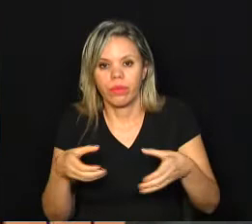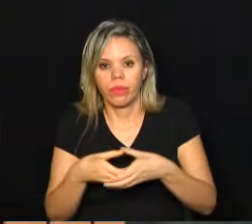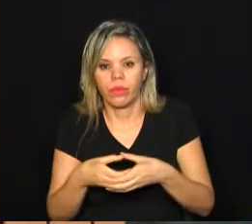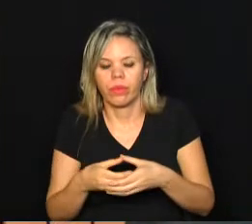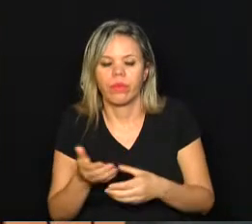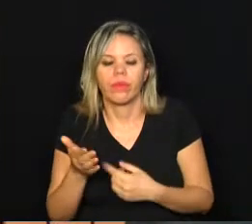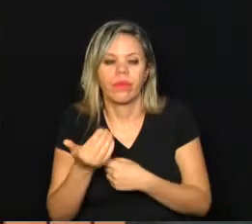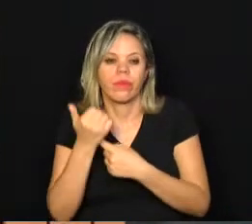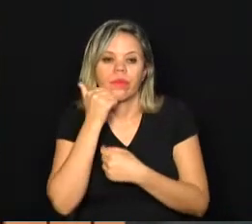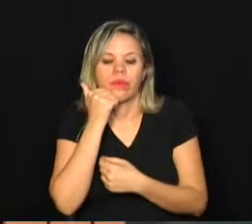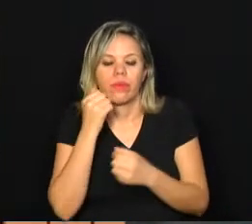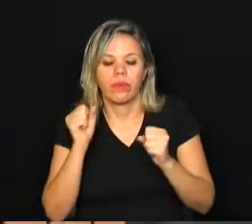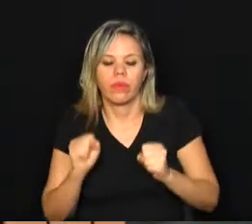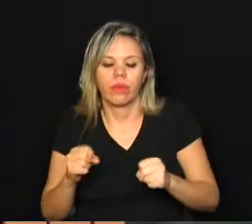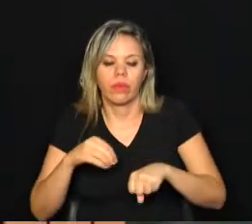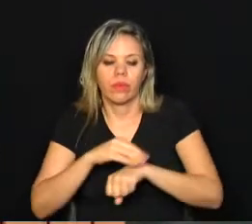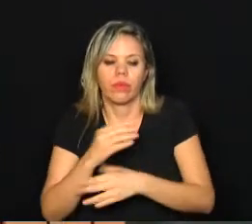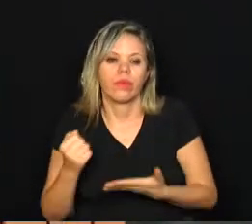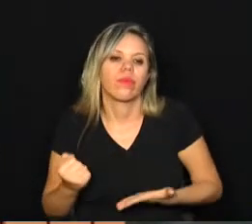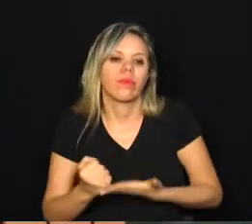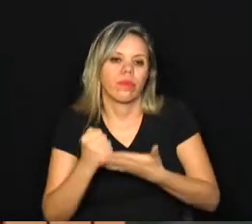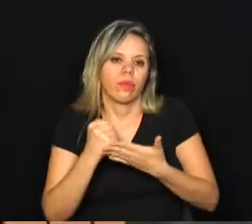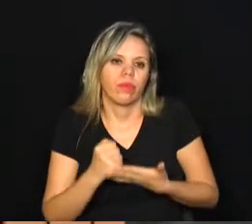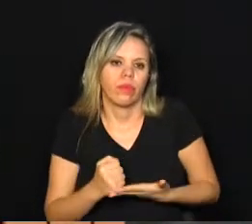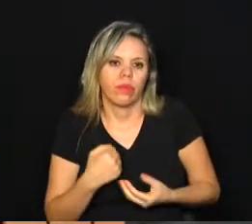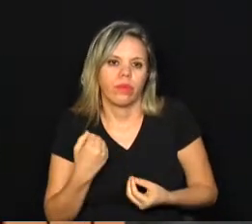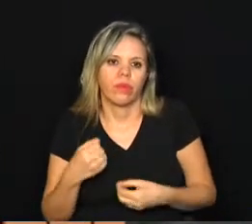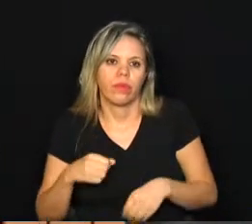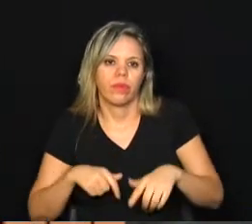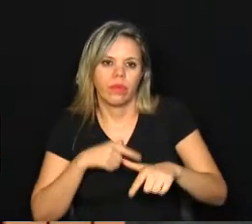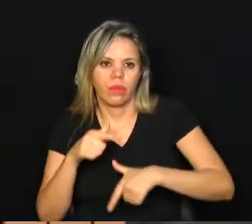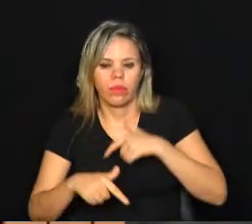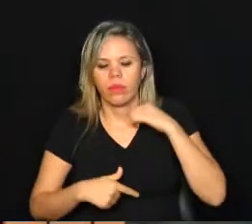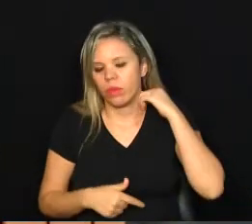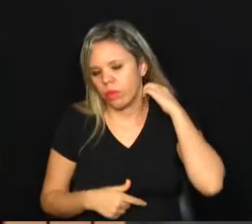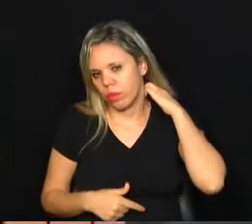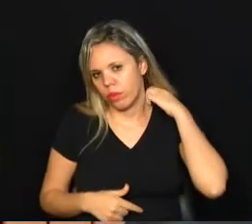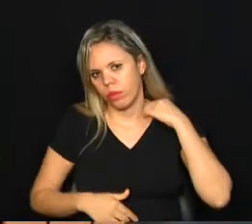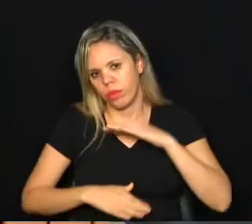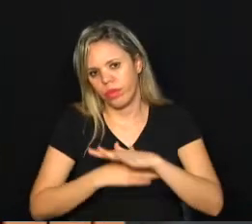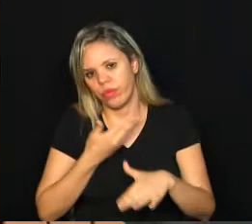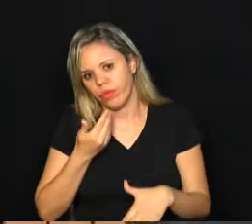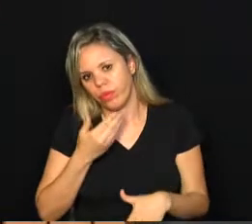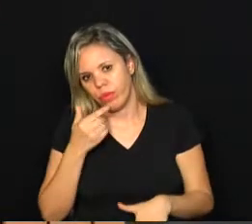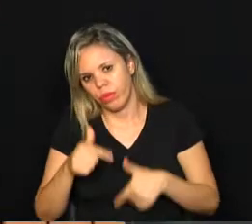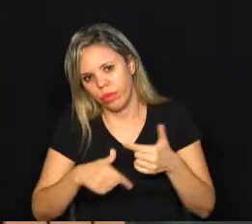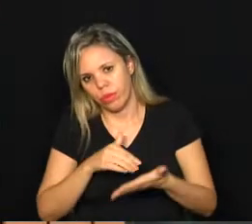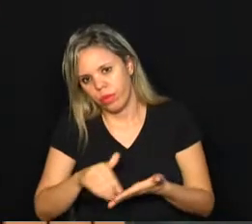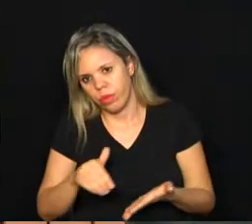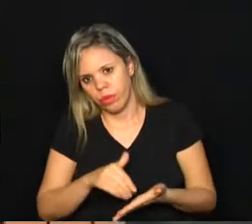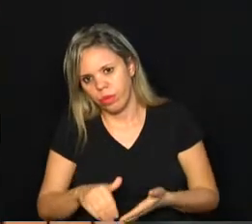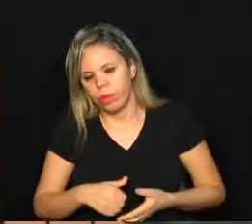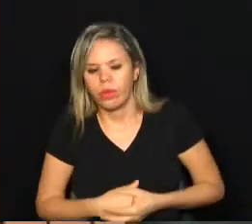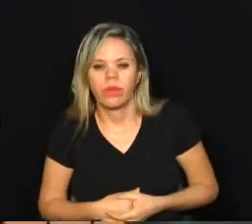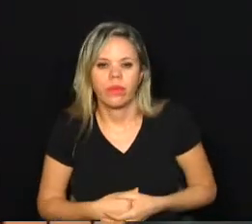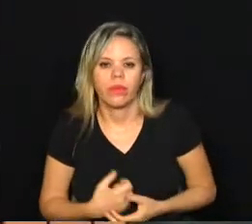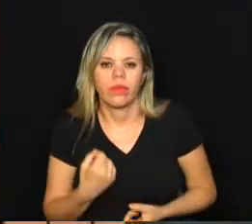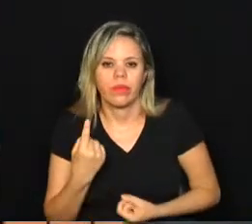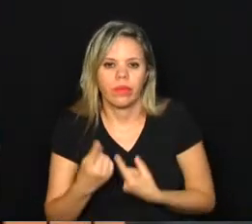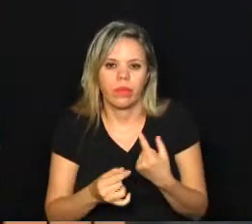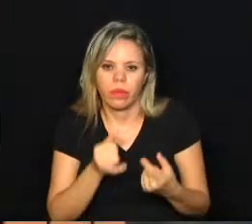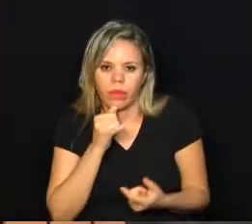e Tecnologia podem contribuir como legisladores para facilitar o trabalho da Secretaria? algum tipo